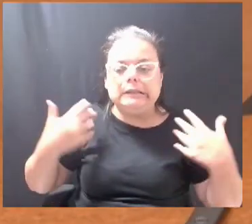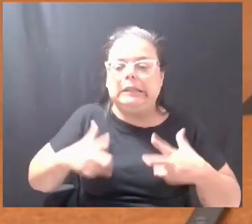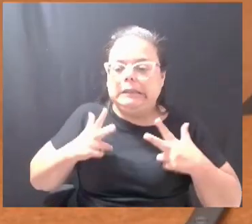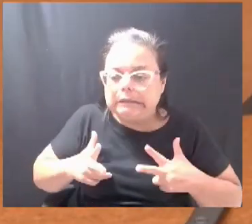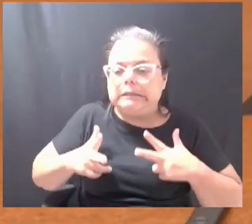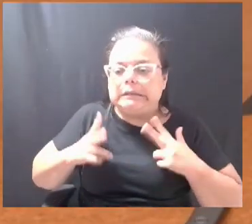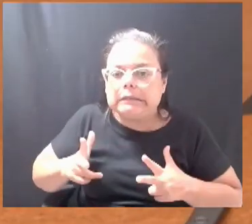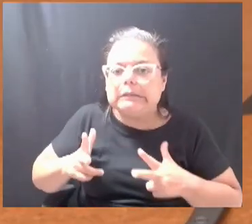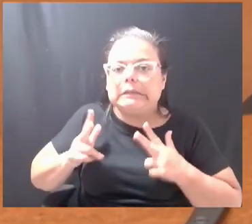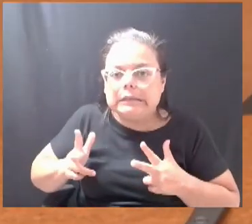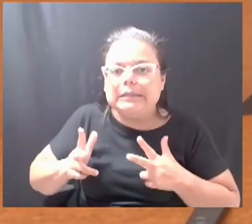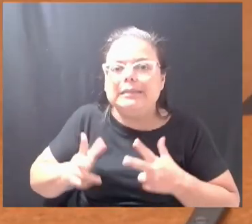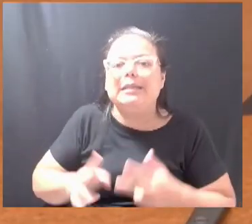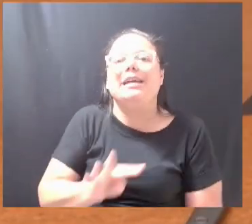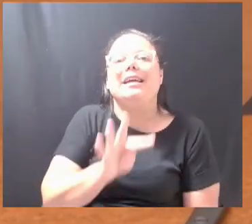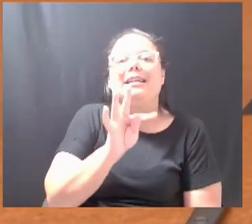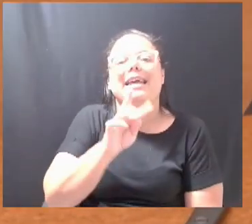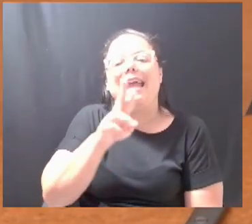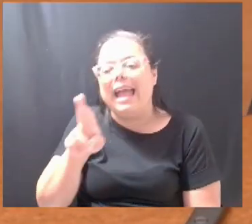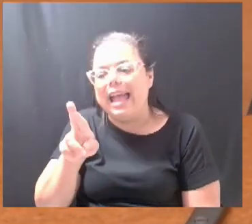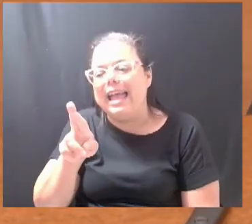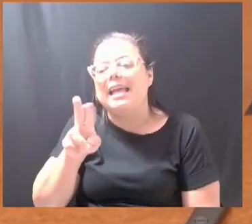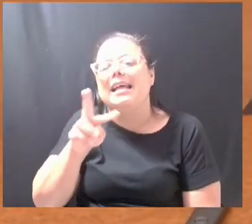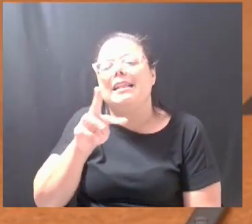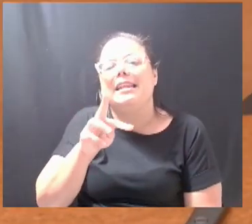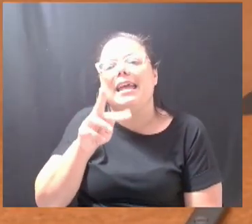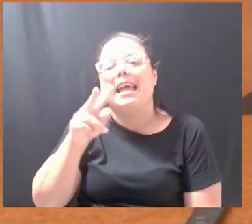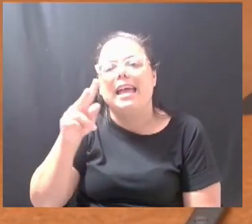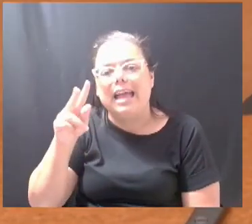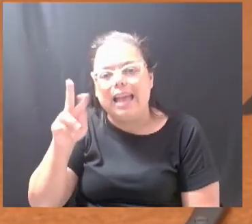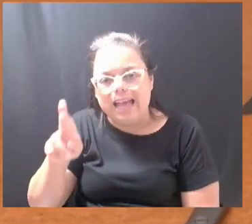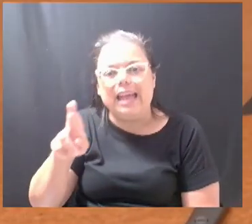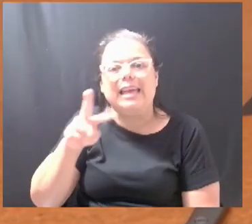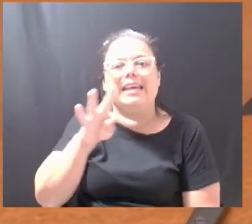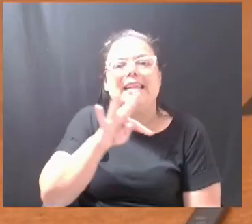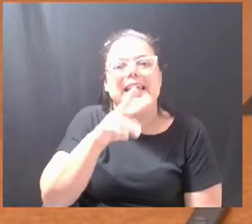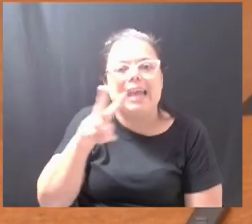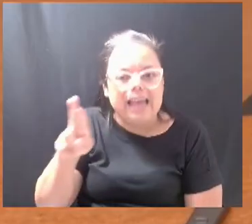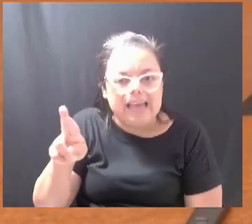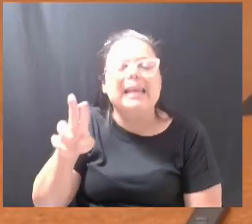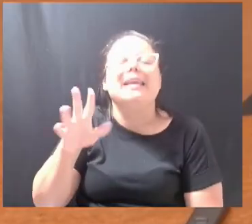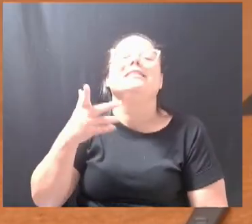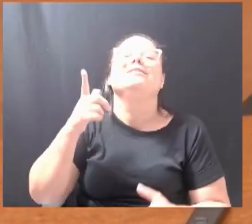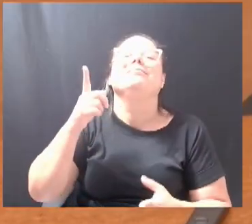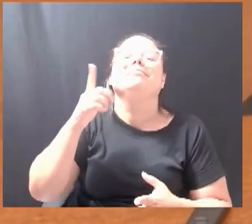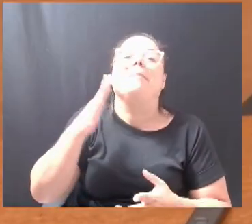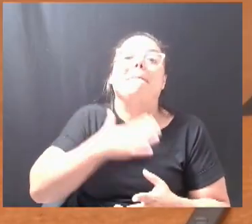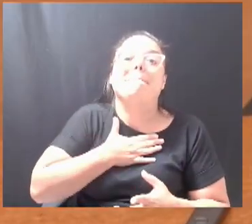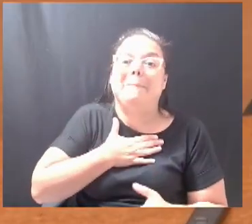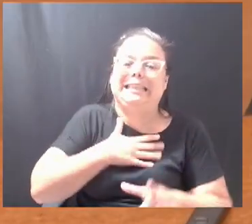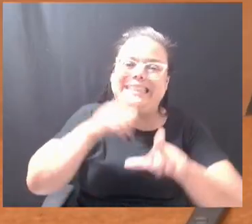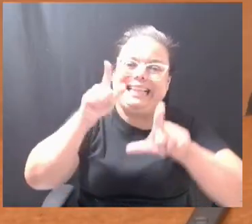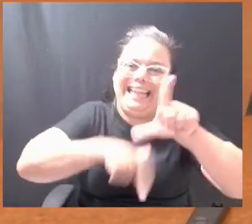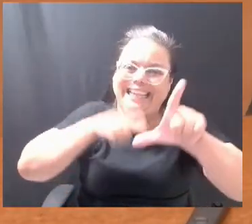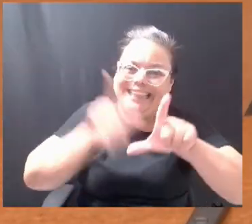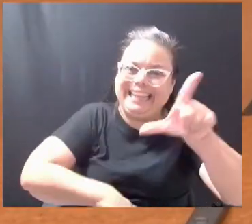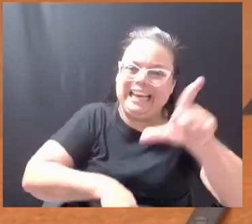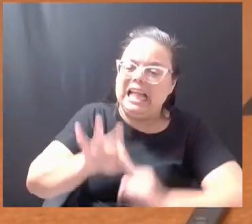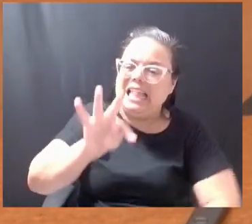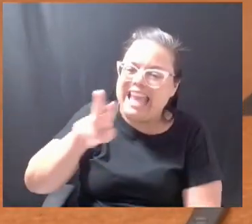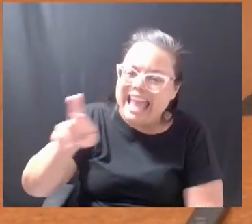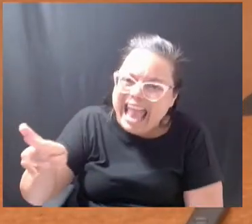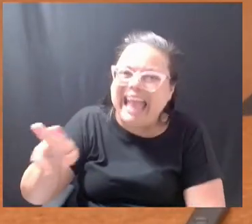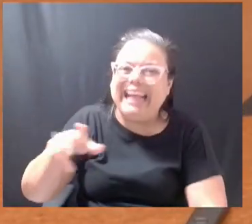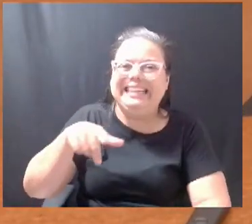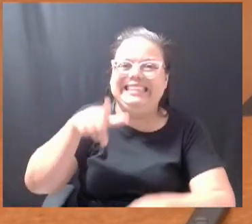né? TR, PR. TR é como tem grupo. TR, PR. Não, essa galera tem certas símbolos que... CR, essa